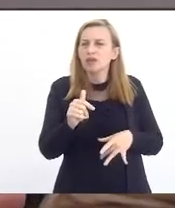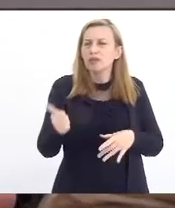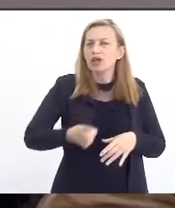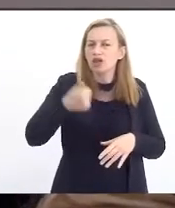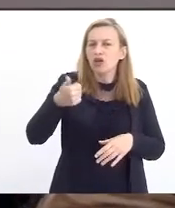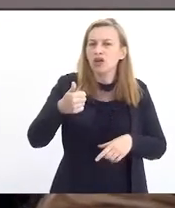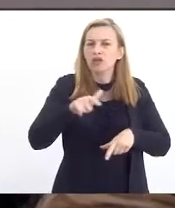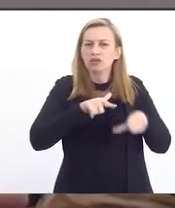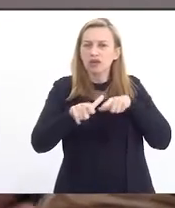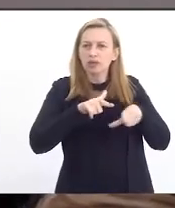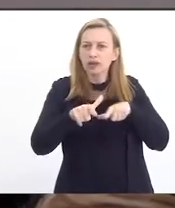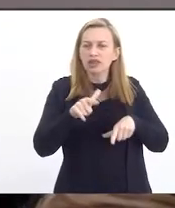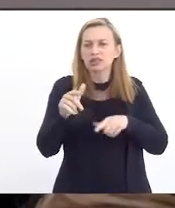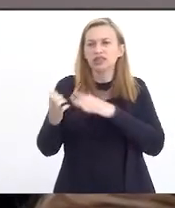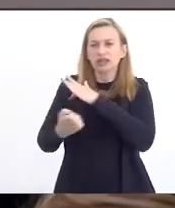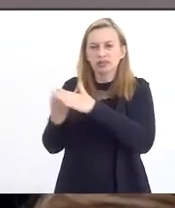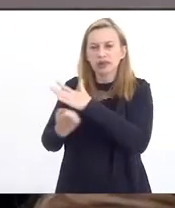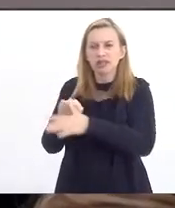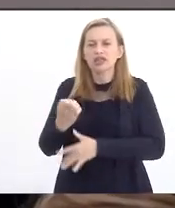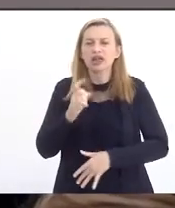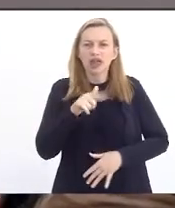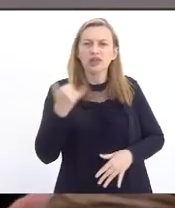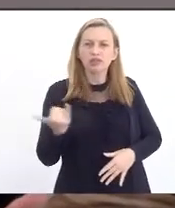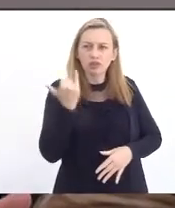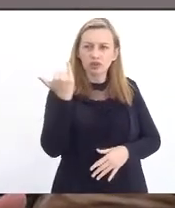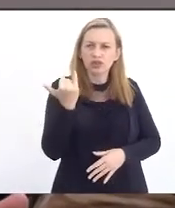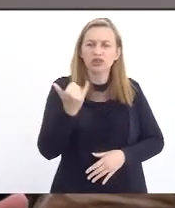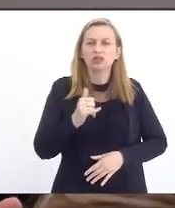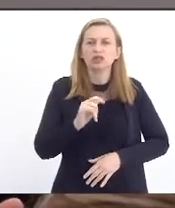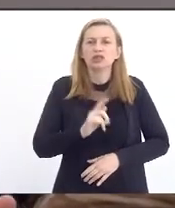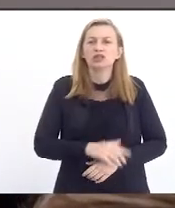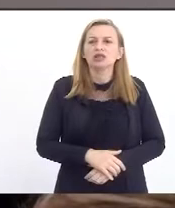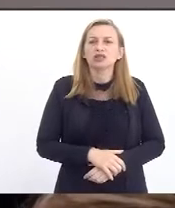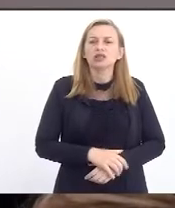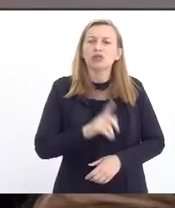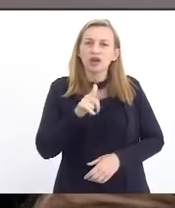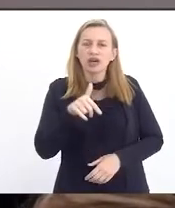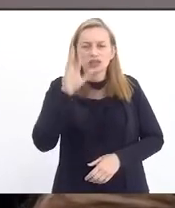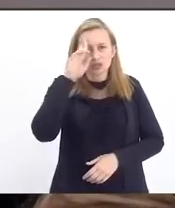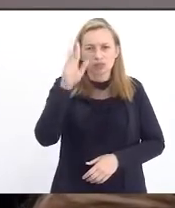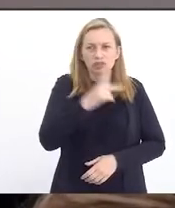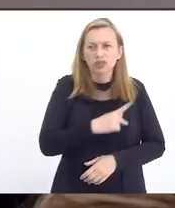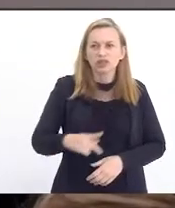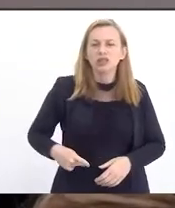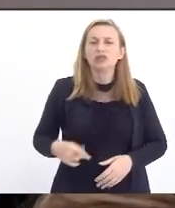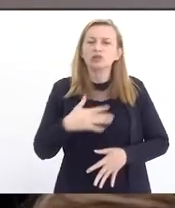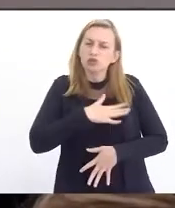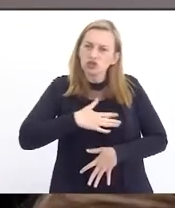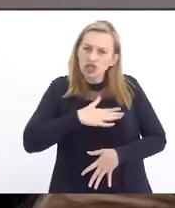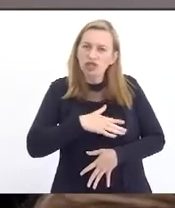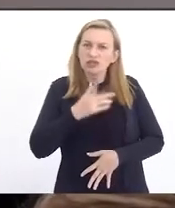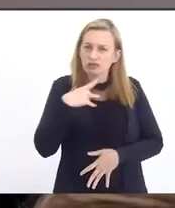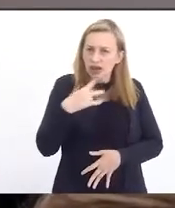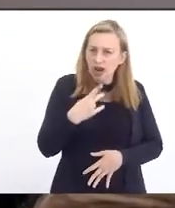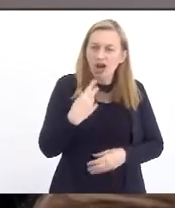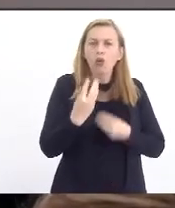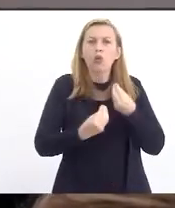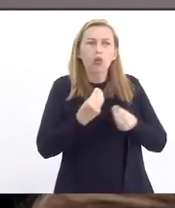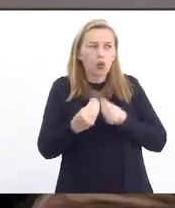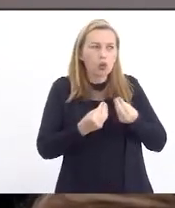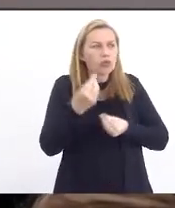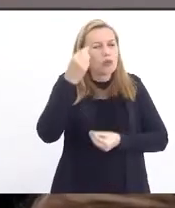muito importante. Então, seria isso, presidente, o que eu gostaria de passar, como nós